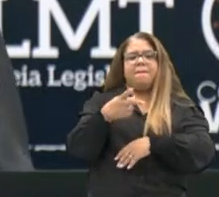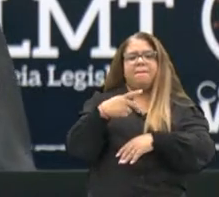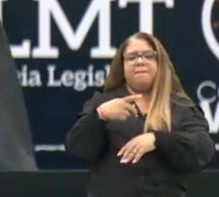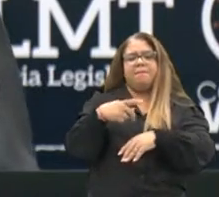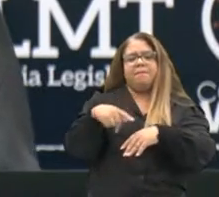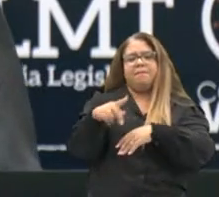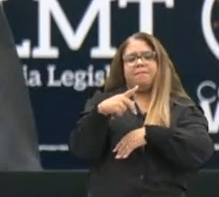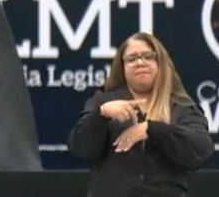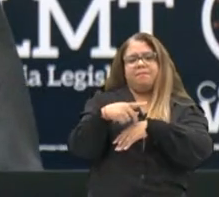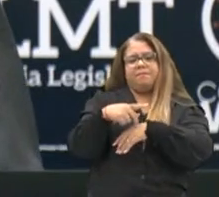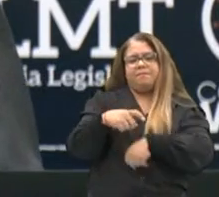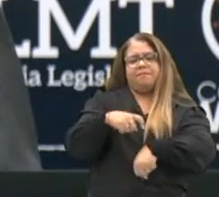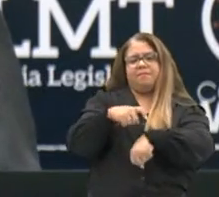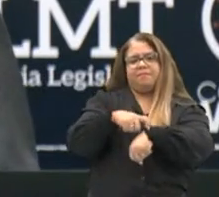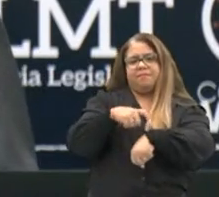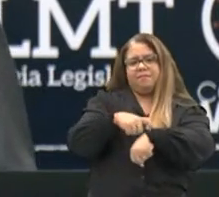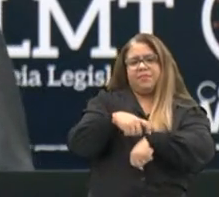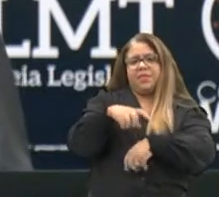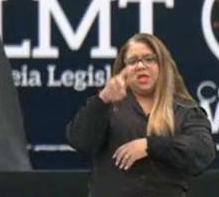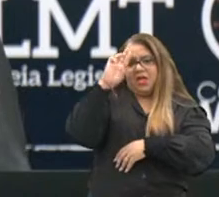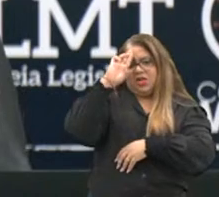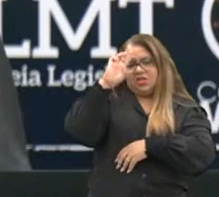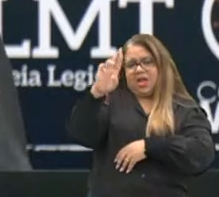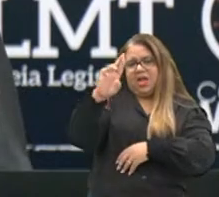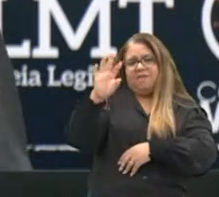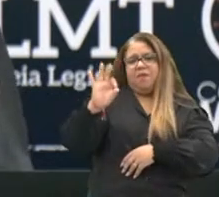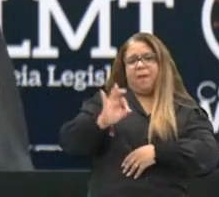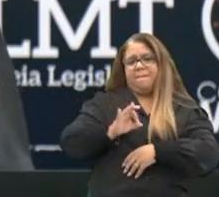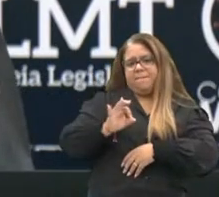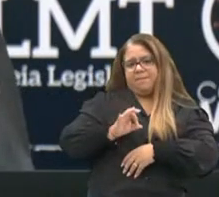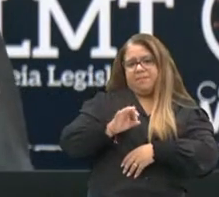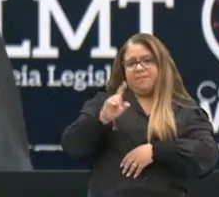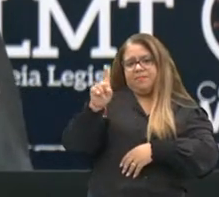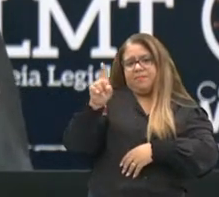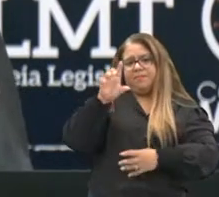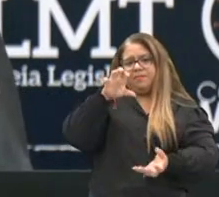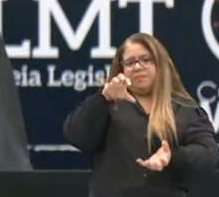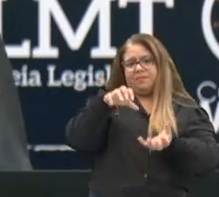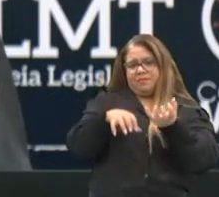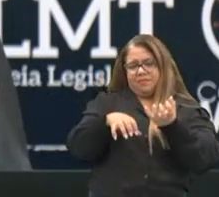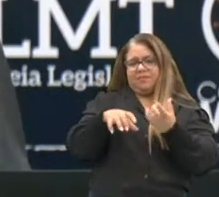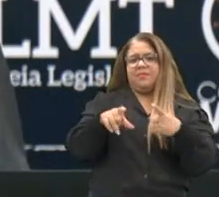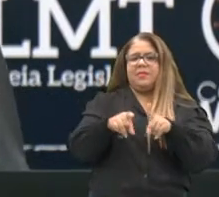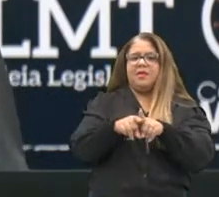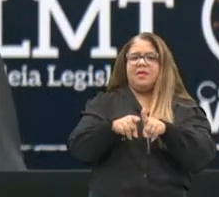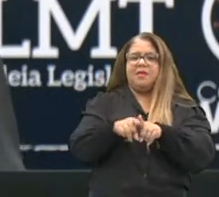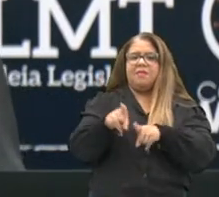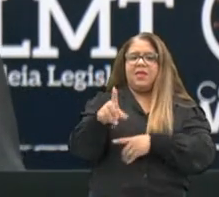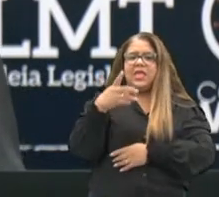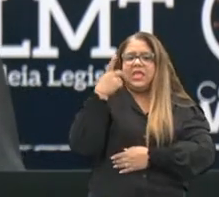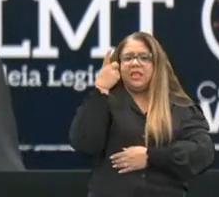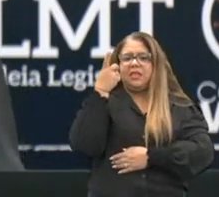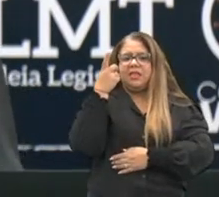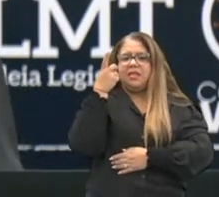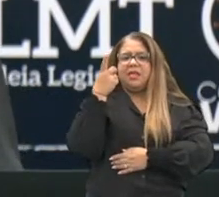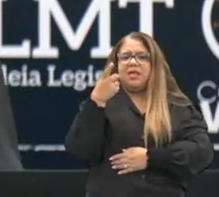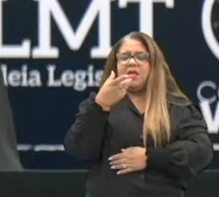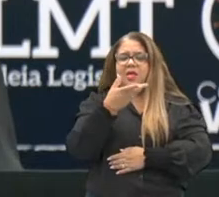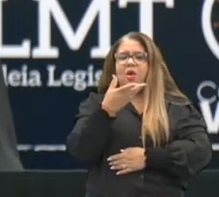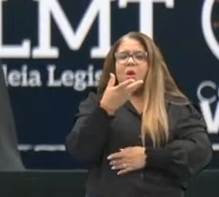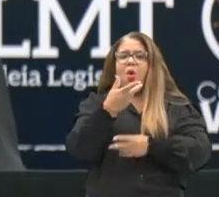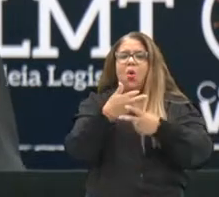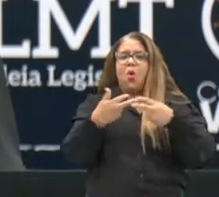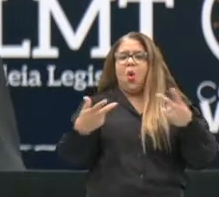período em que chefiou a Polícia do Distrito Federal durante o governo Vargas, sendo imputados a ele muito